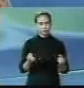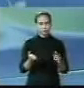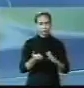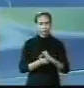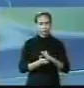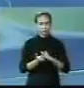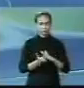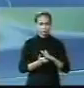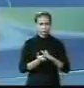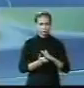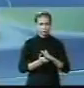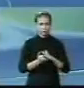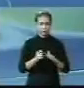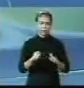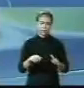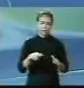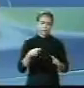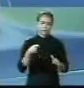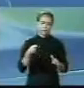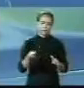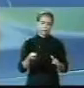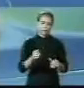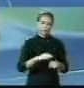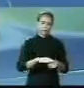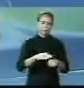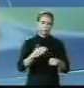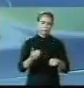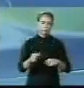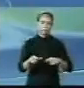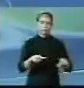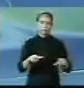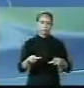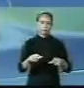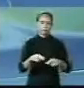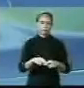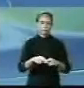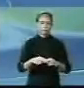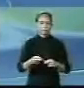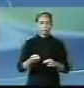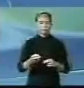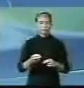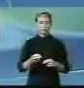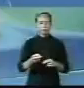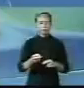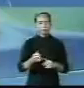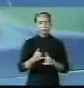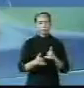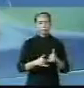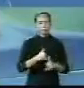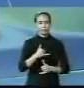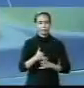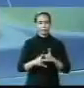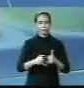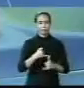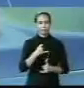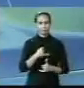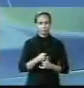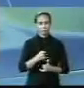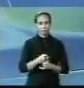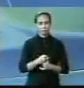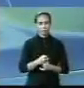mais oferecem serviço na internet e outras empresas e usuários, no nosso caso nós vamos focar aqui no núcleo